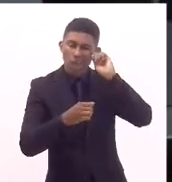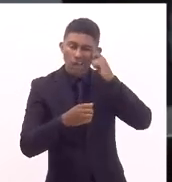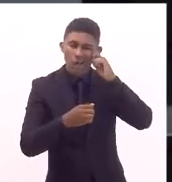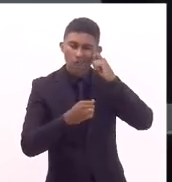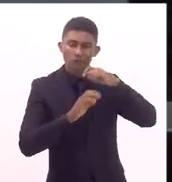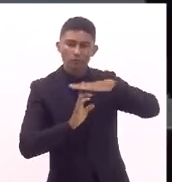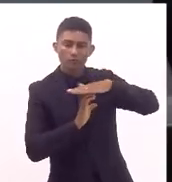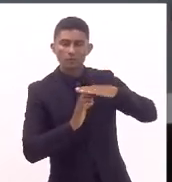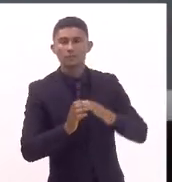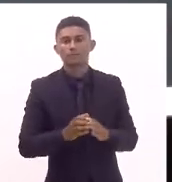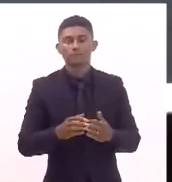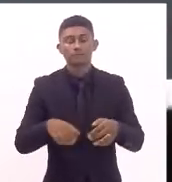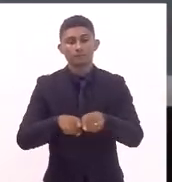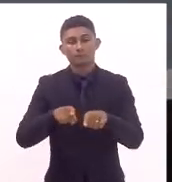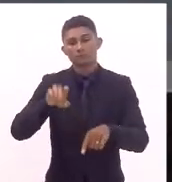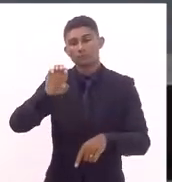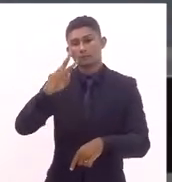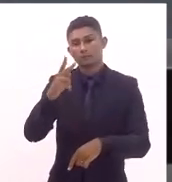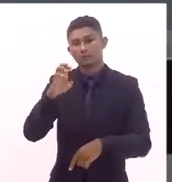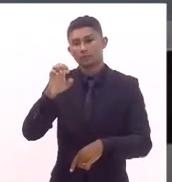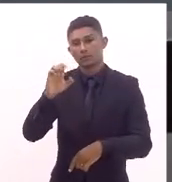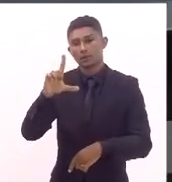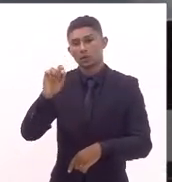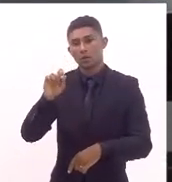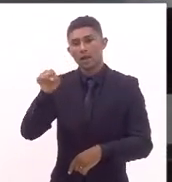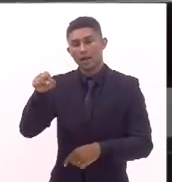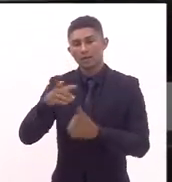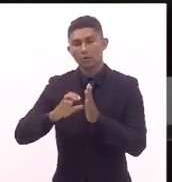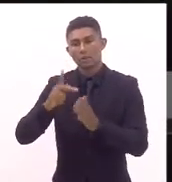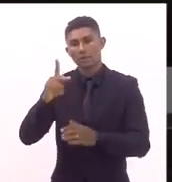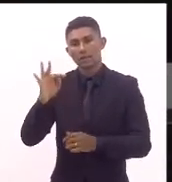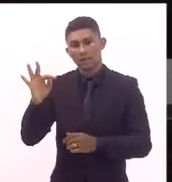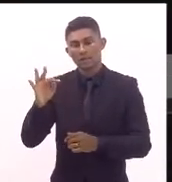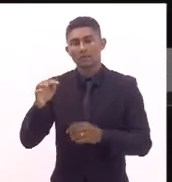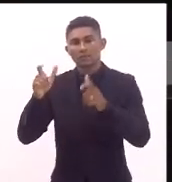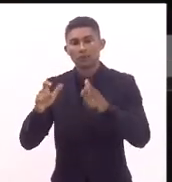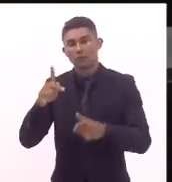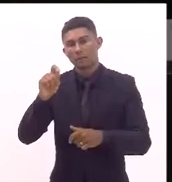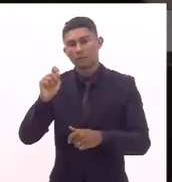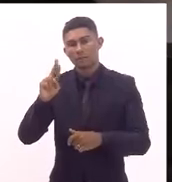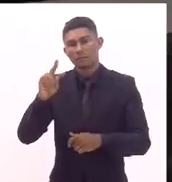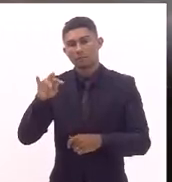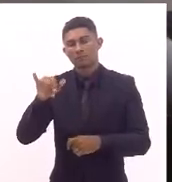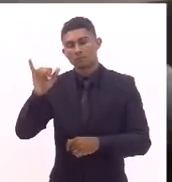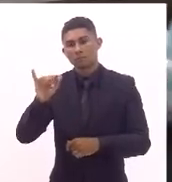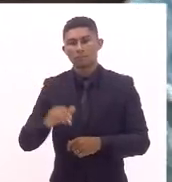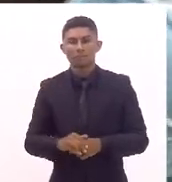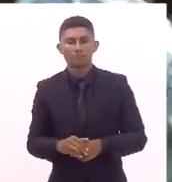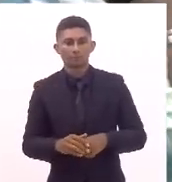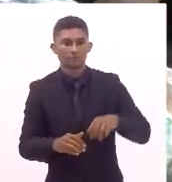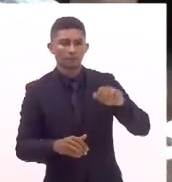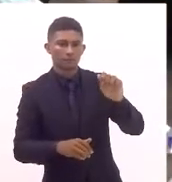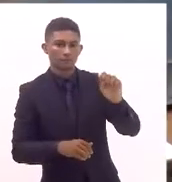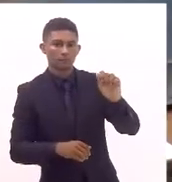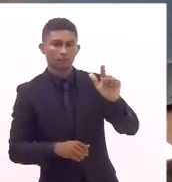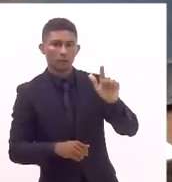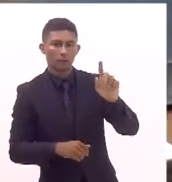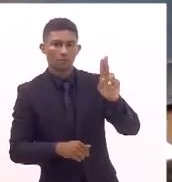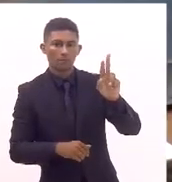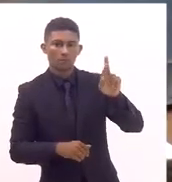e Luan de Moraes da executiva Municipal do PT Paraty na Austrália Albuquerque